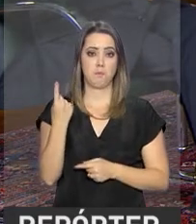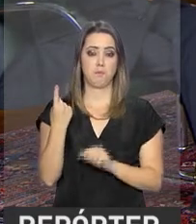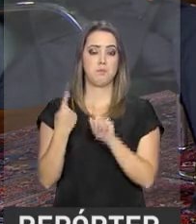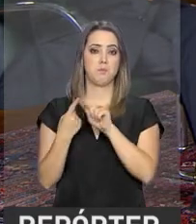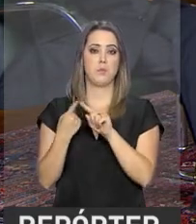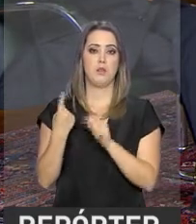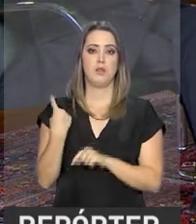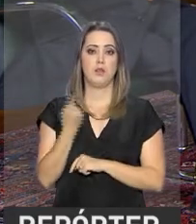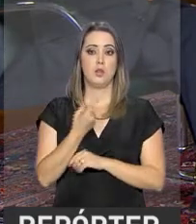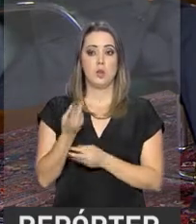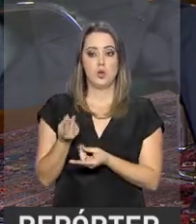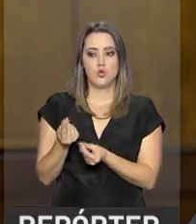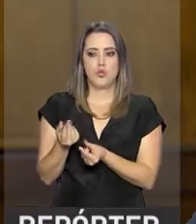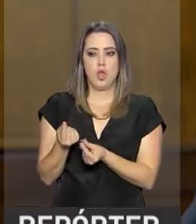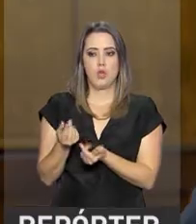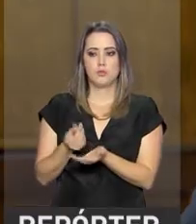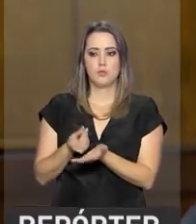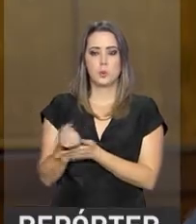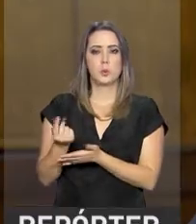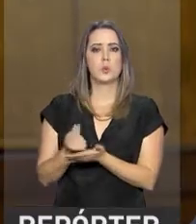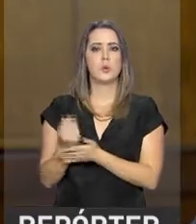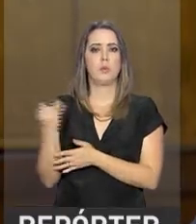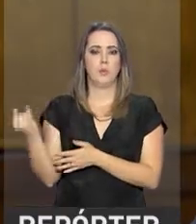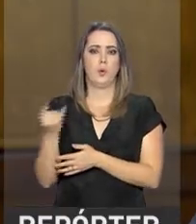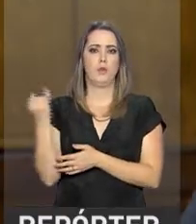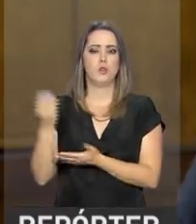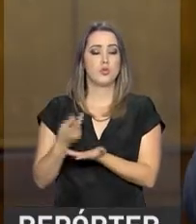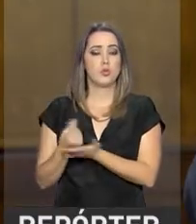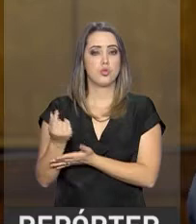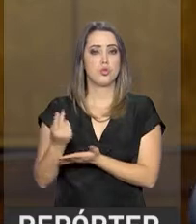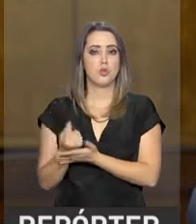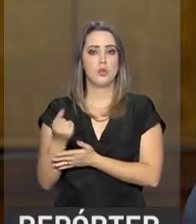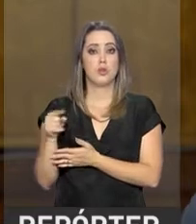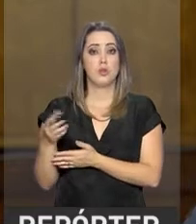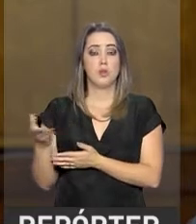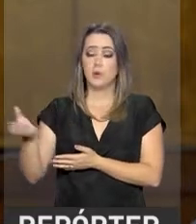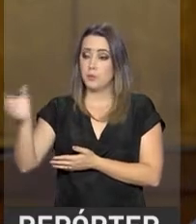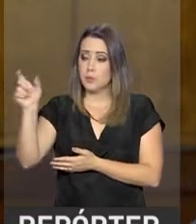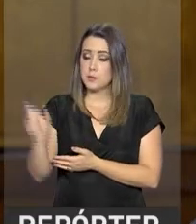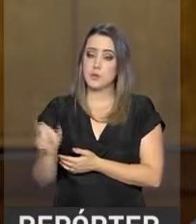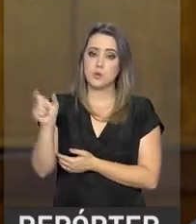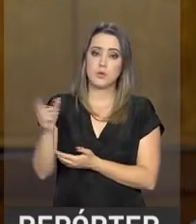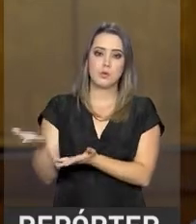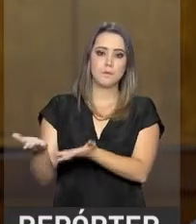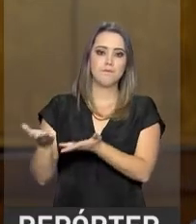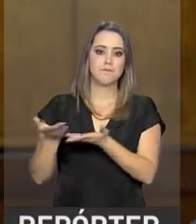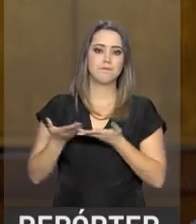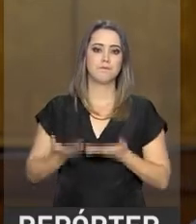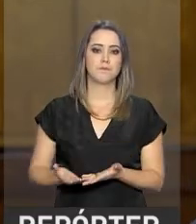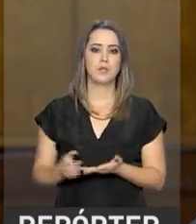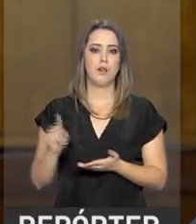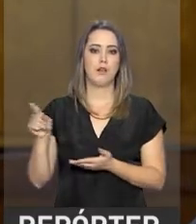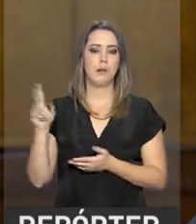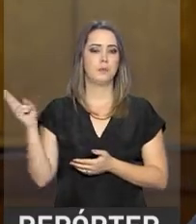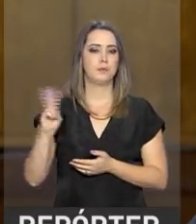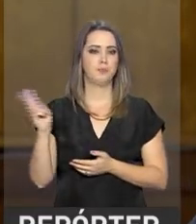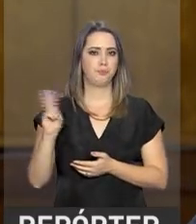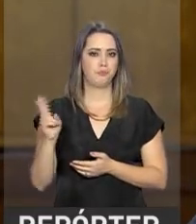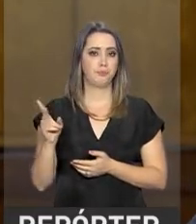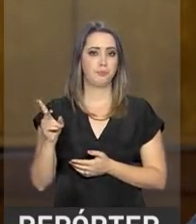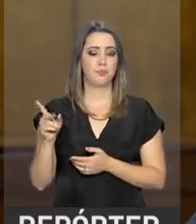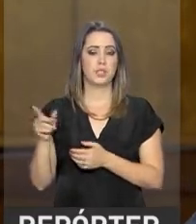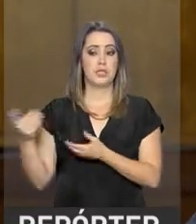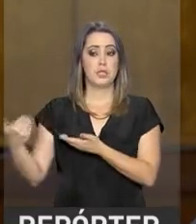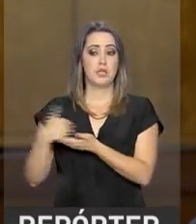revertemos verbas mais ou menos substanciosas para acolher os venezuelanos lá em roraima primeiro ponto